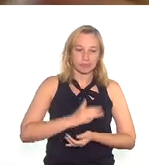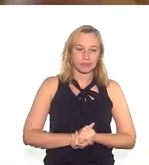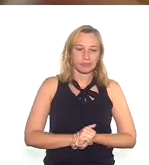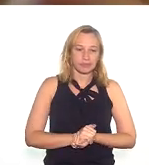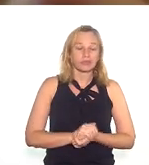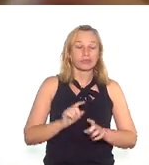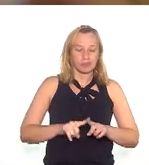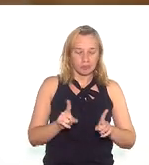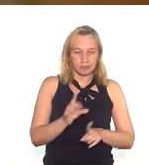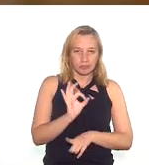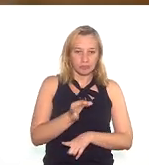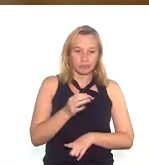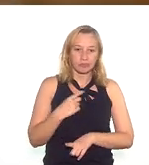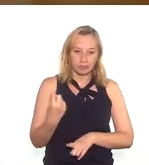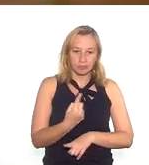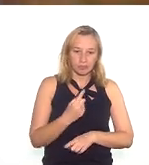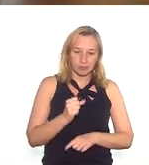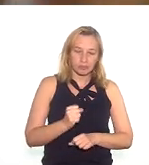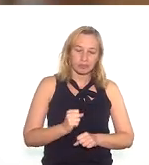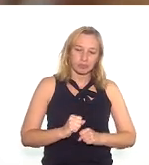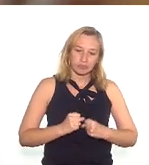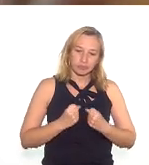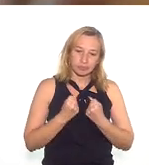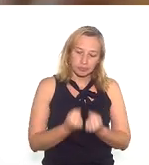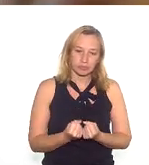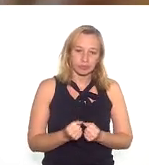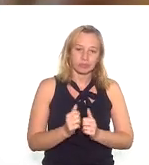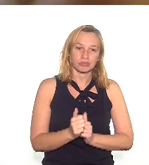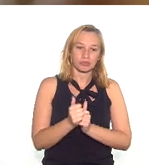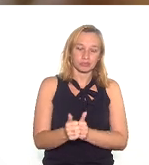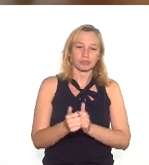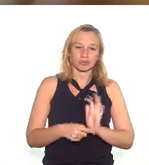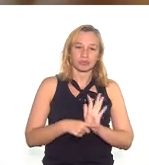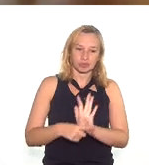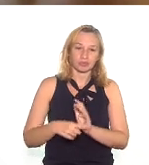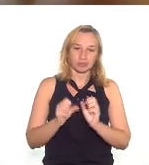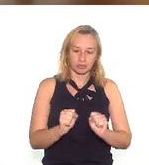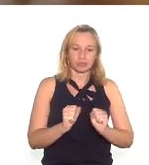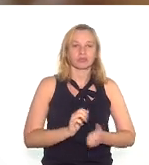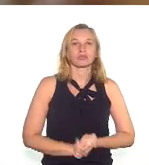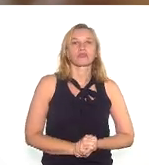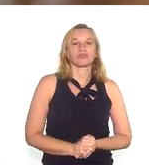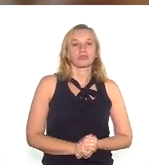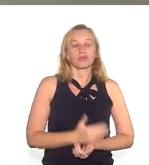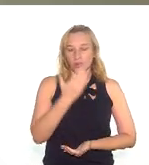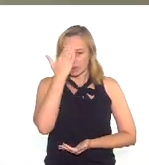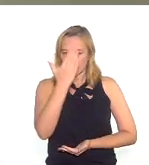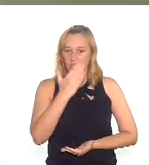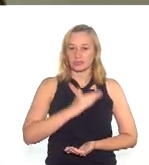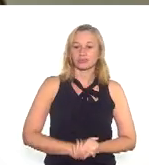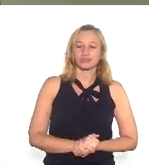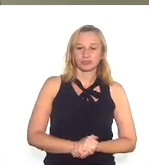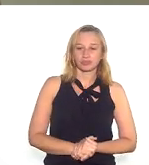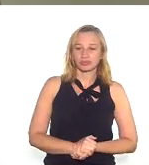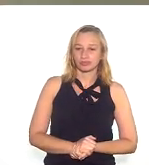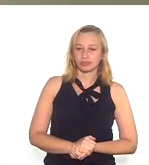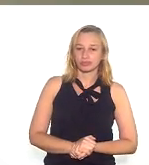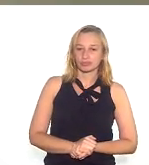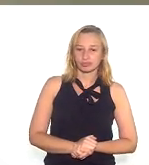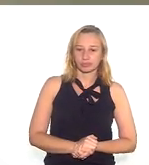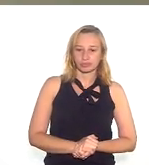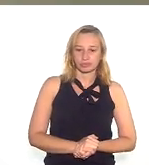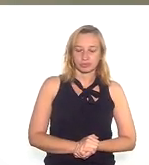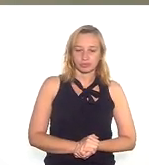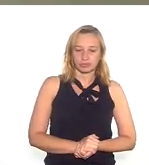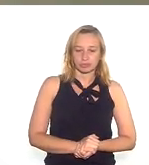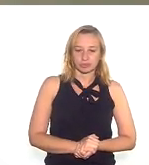Mas, com certeza, a gente vai tentar acompanhar e ajudar aí no que for possível. Muito obrigado. Obrigado e vamos